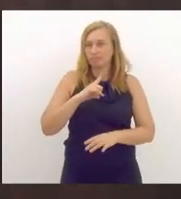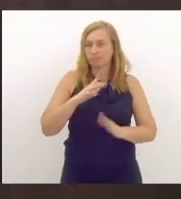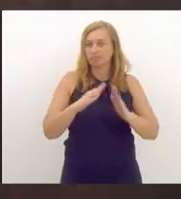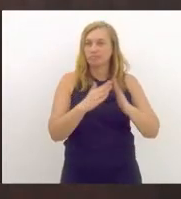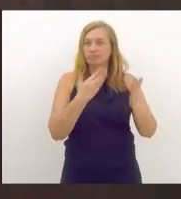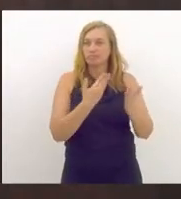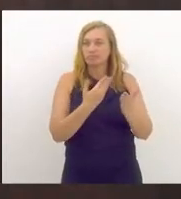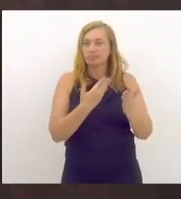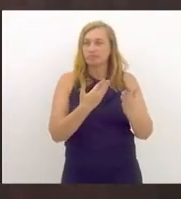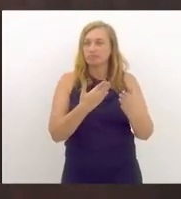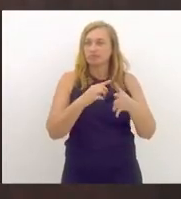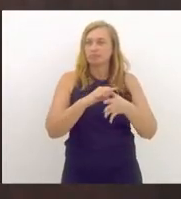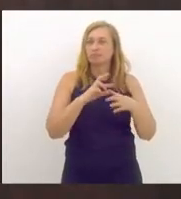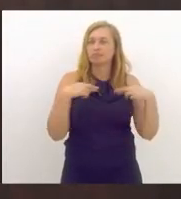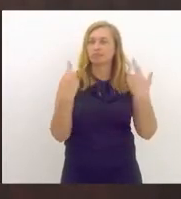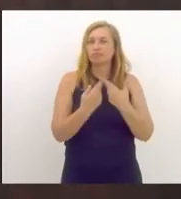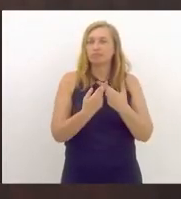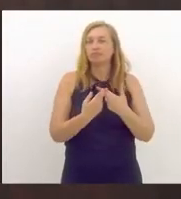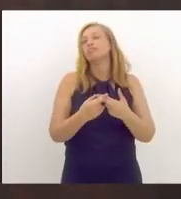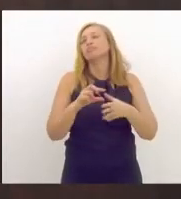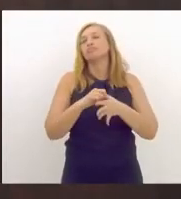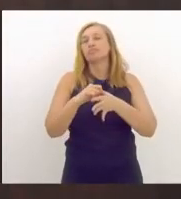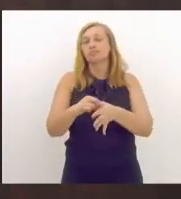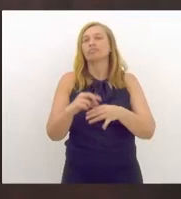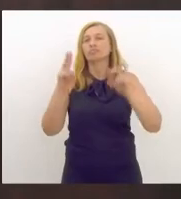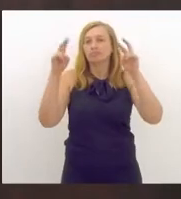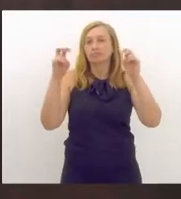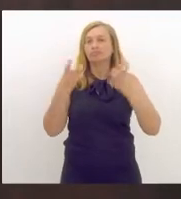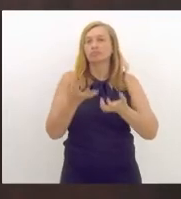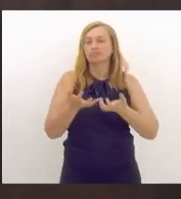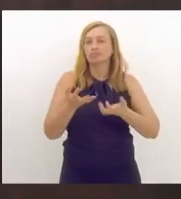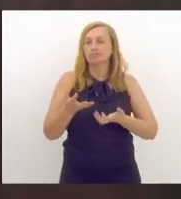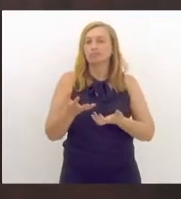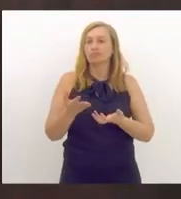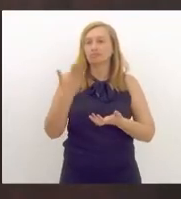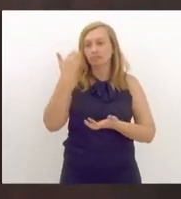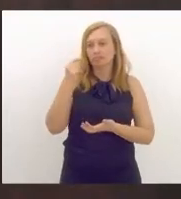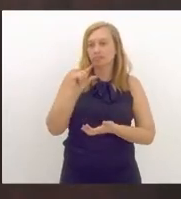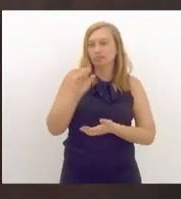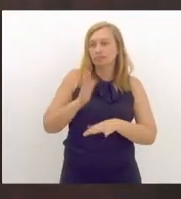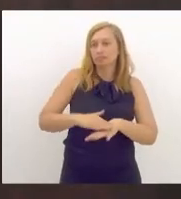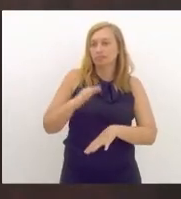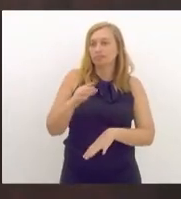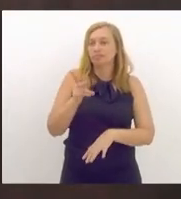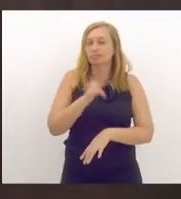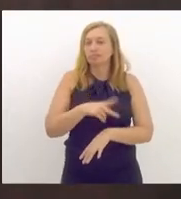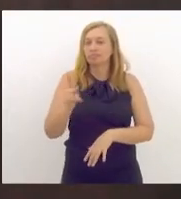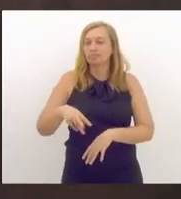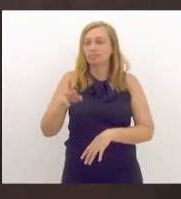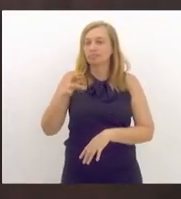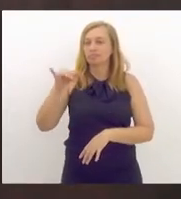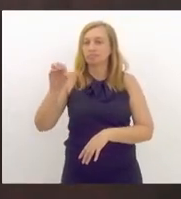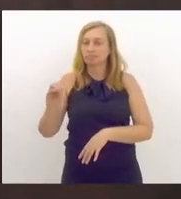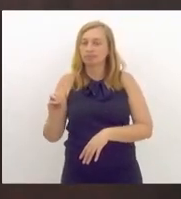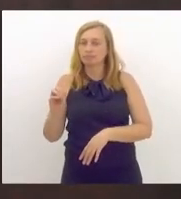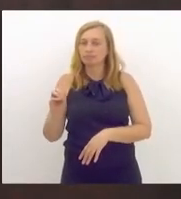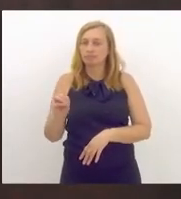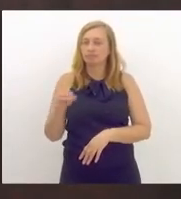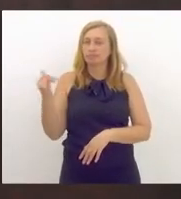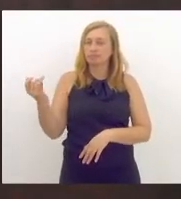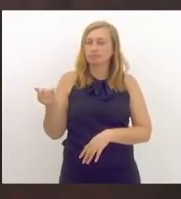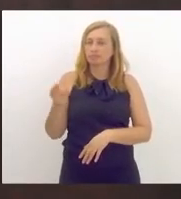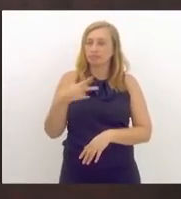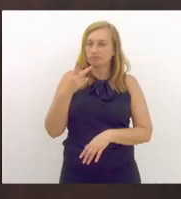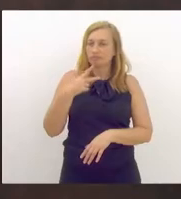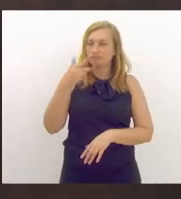líderes tema então a gente quer ouvir nosso querido professor Mauro Osório você